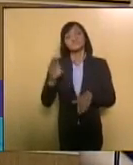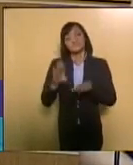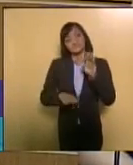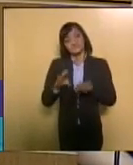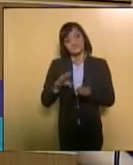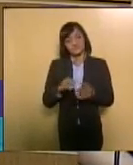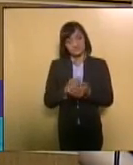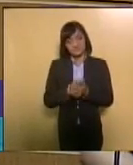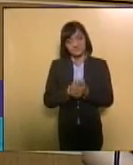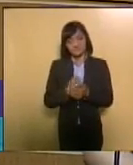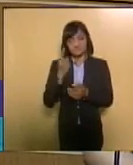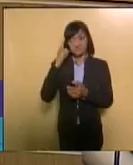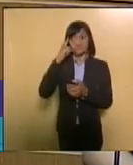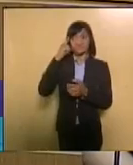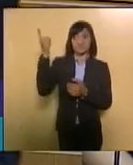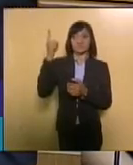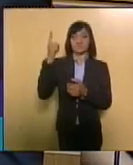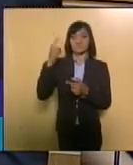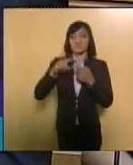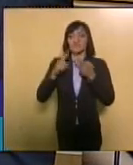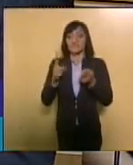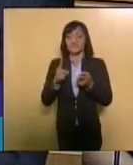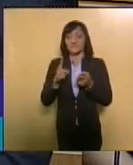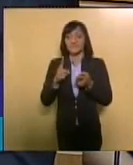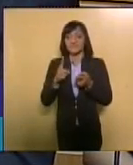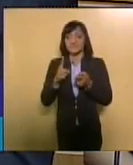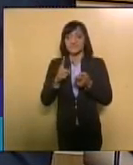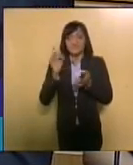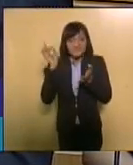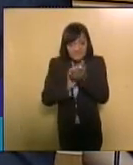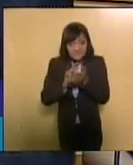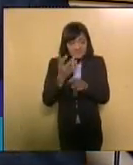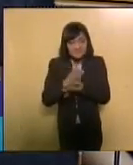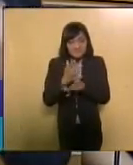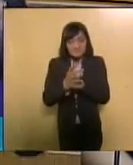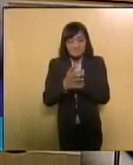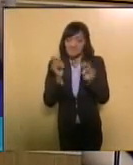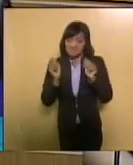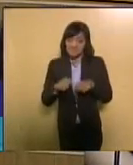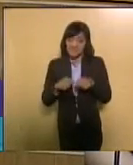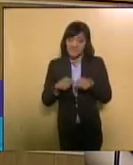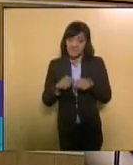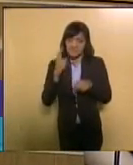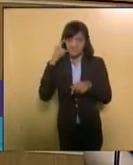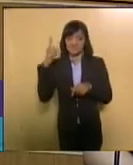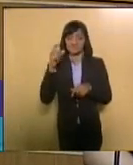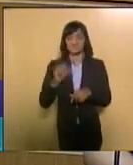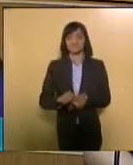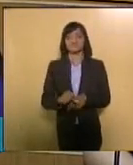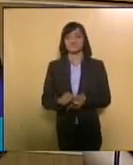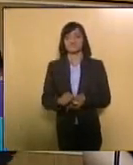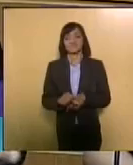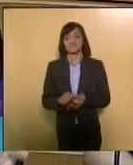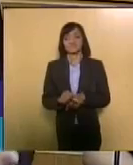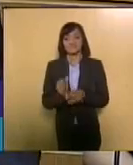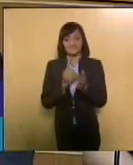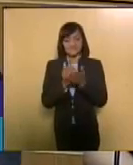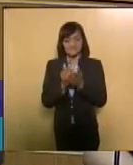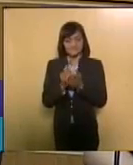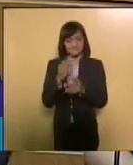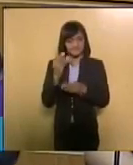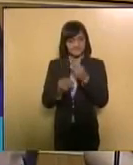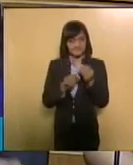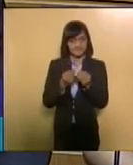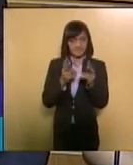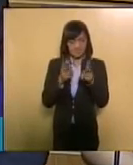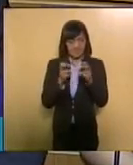uma boa ideia na prática ela se revela uma péssima ideia dispositivo uma ideia sensacional aí quando você Med assim